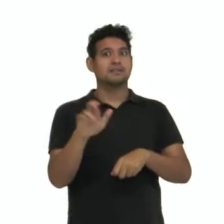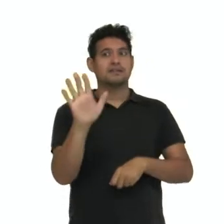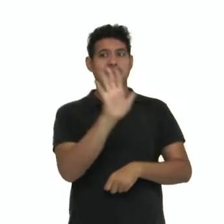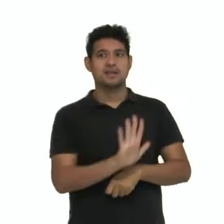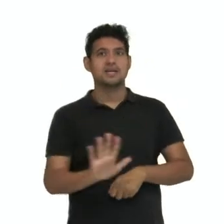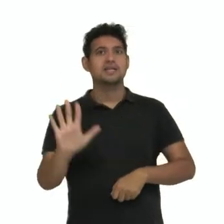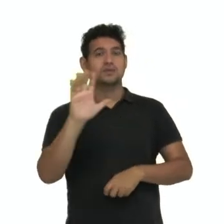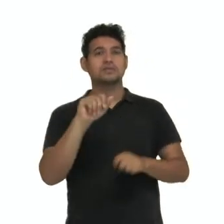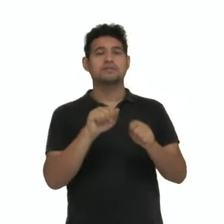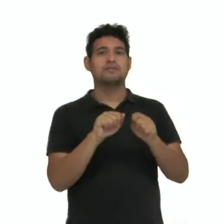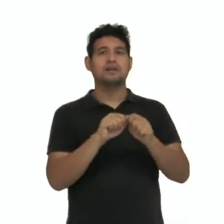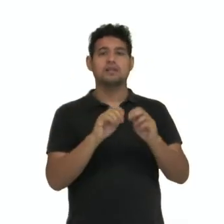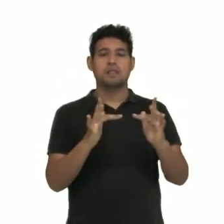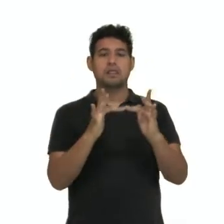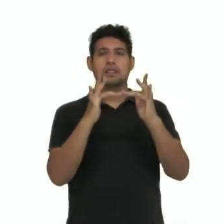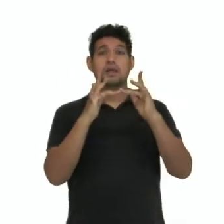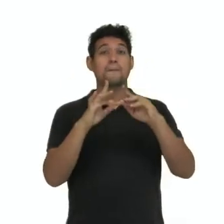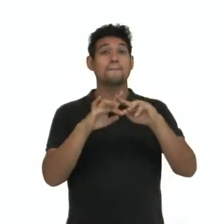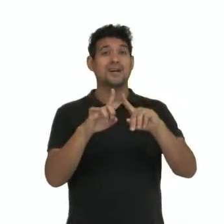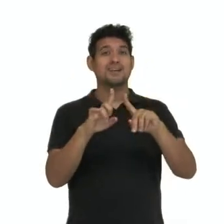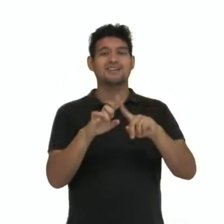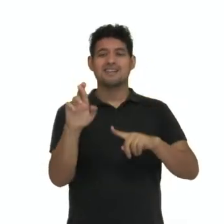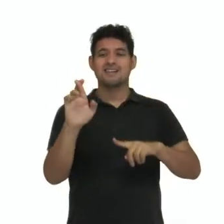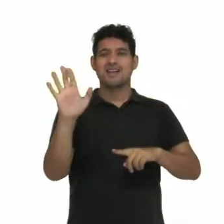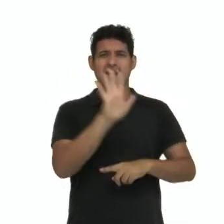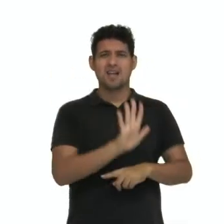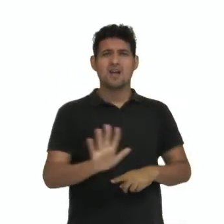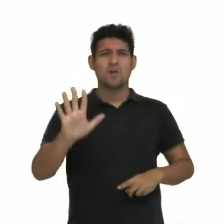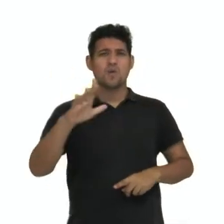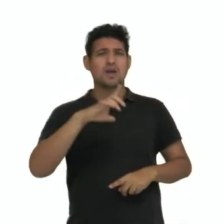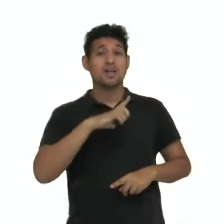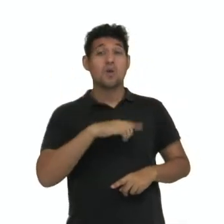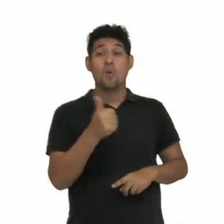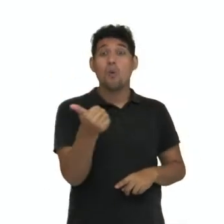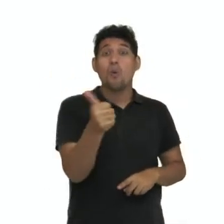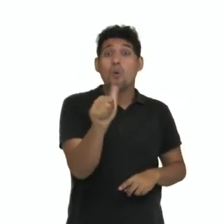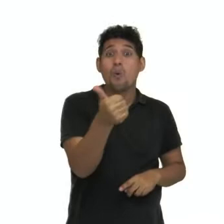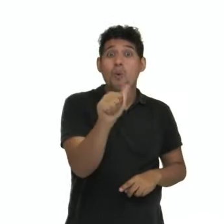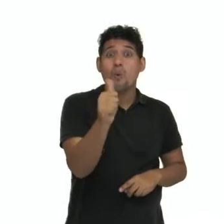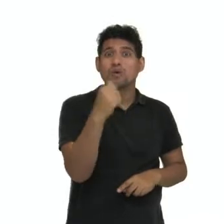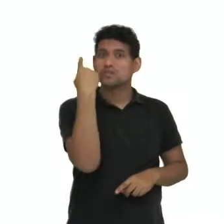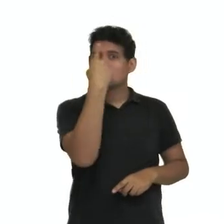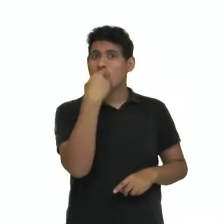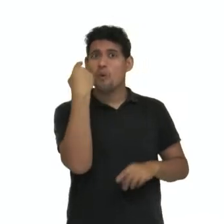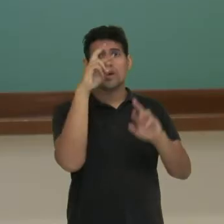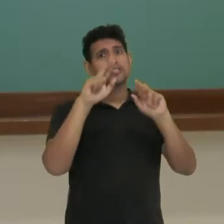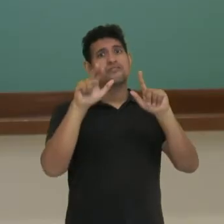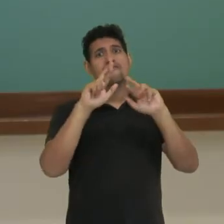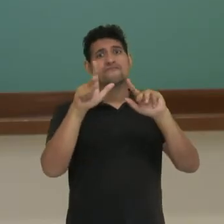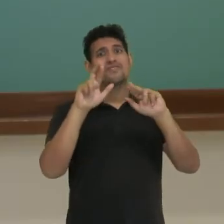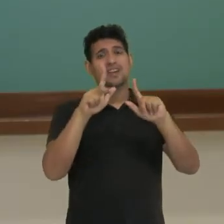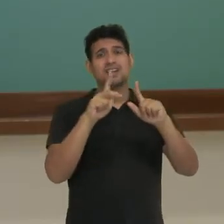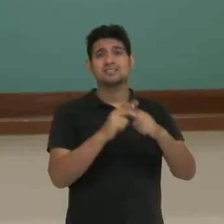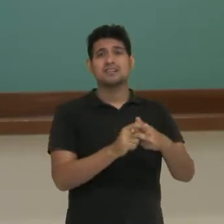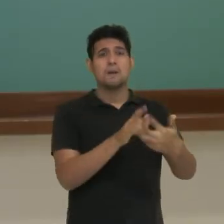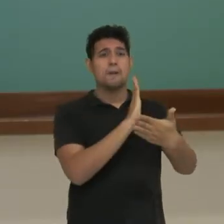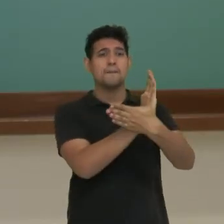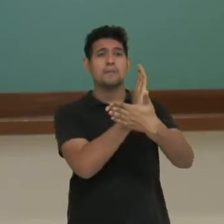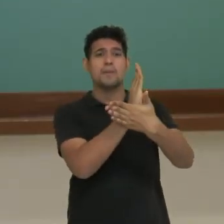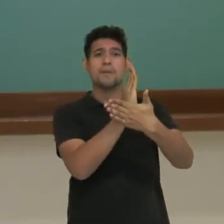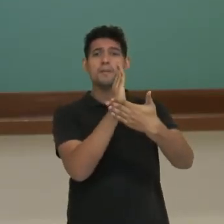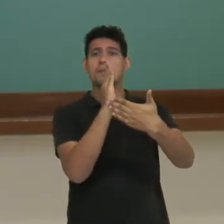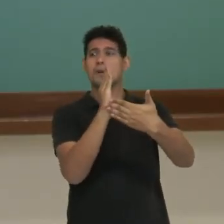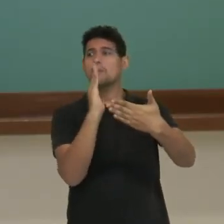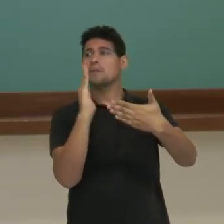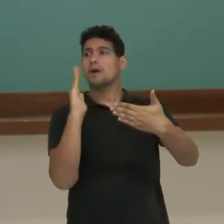a fronteira. Só a Rússia tem 11 fusos horários. Então, assim, é um país gigantesco, é o maior